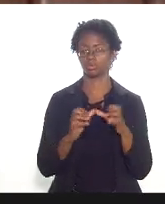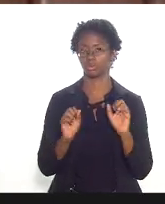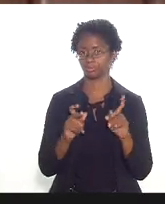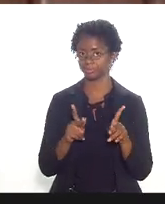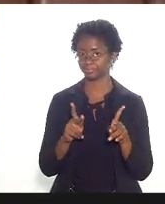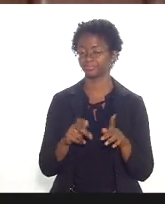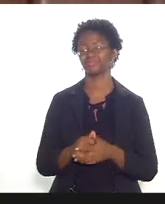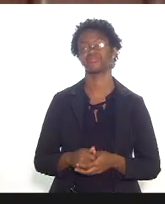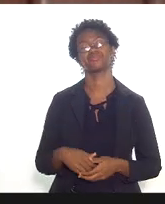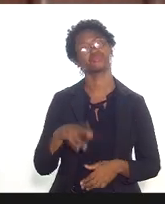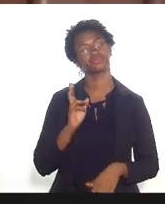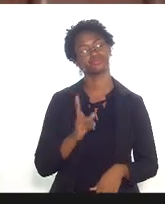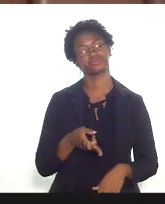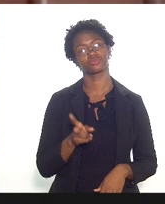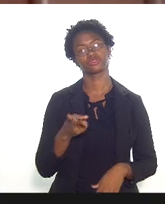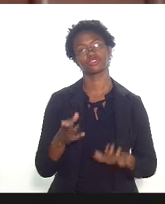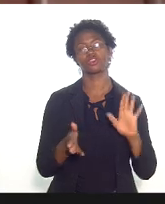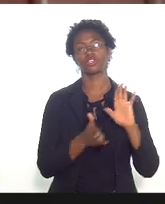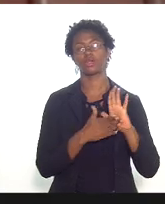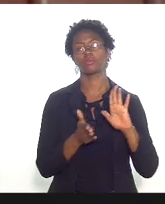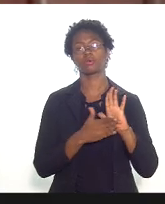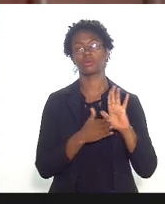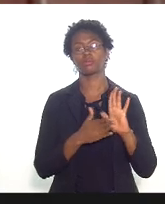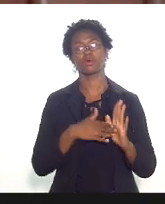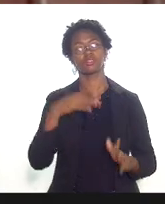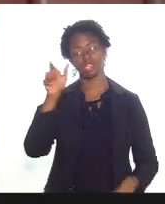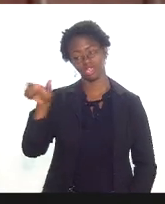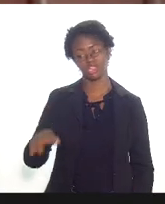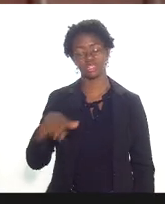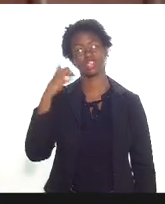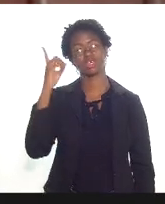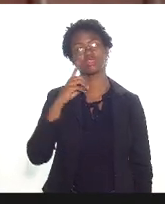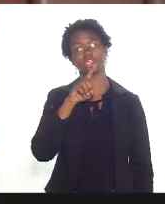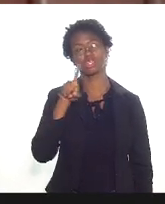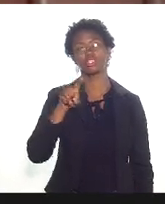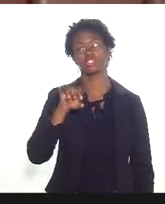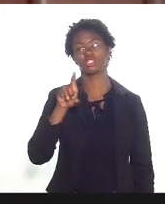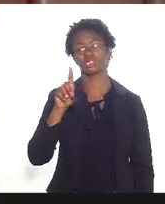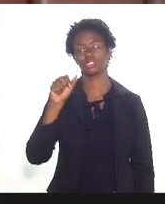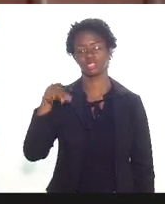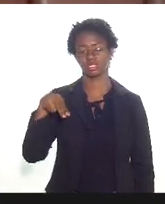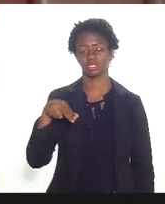bom? Seguindo aí a proposta da deputada Zeidan Lula.